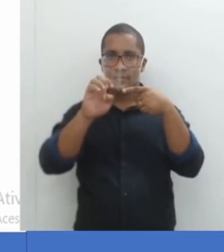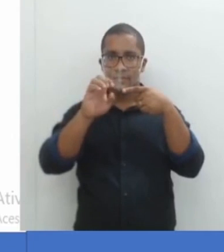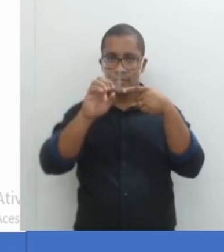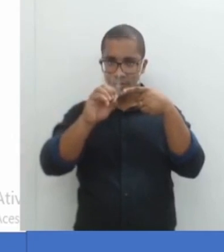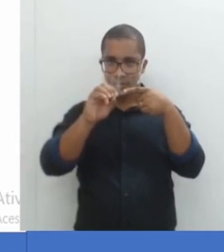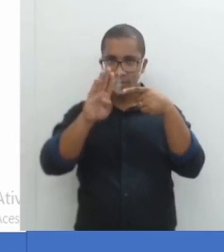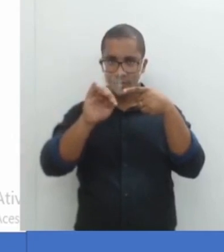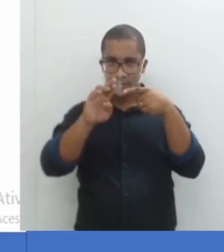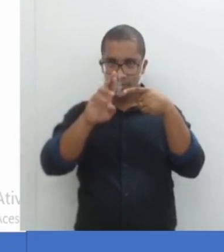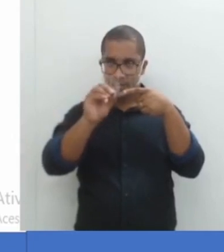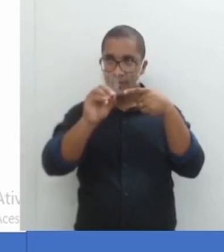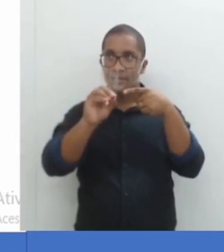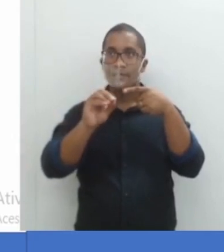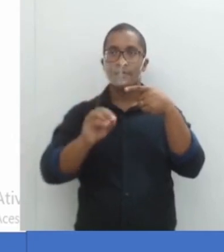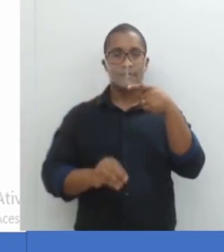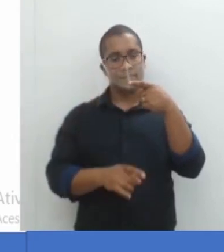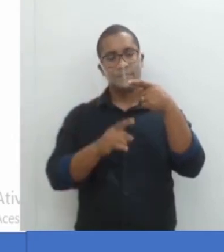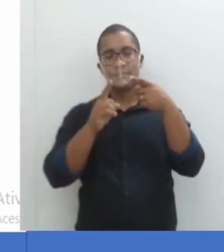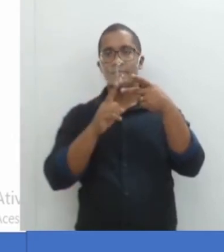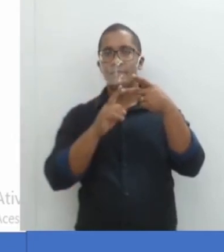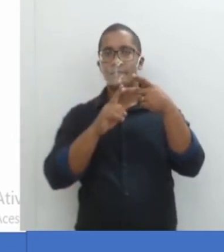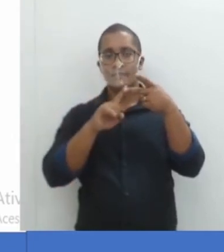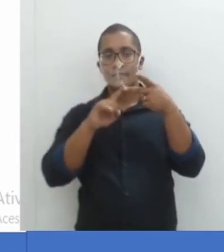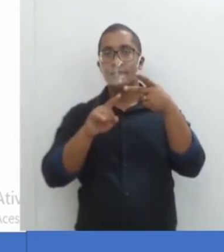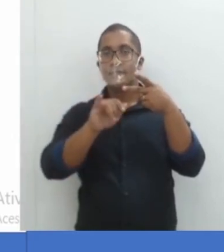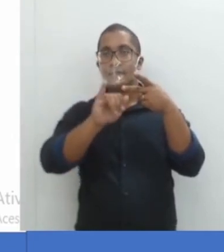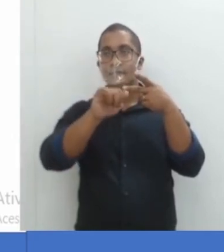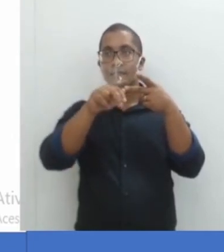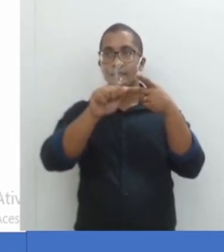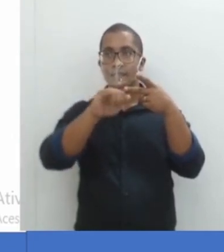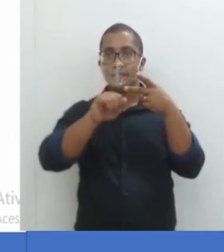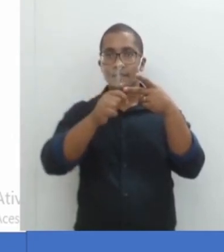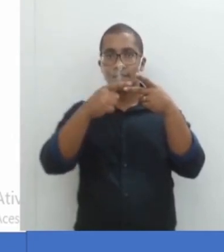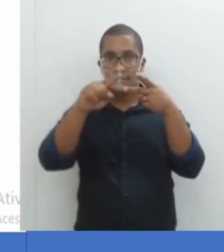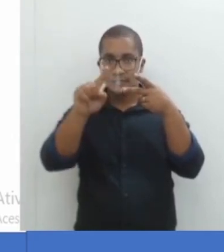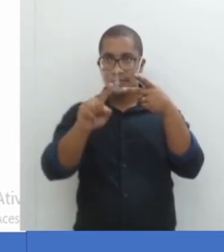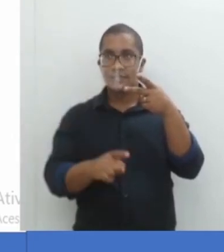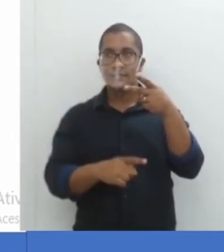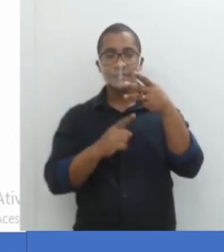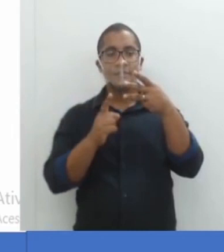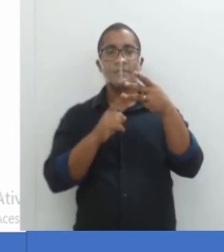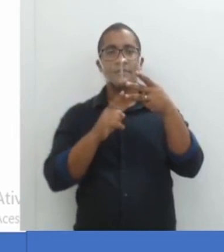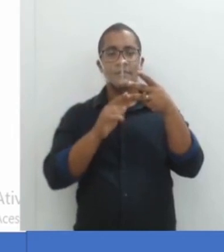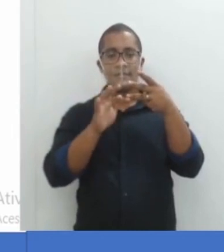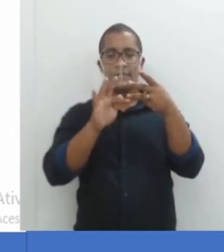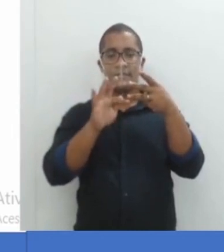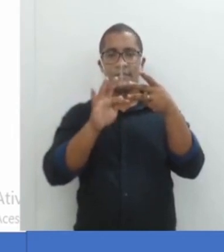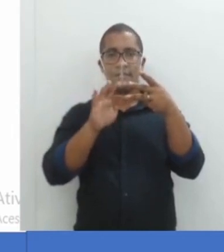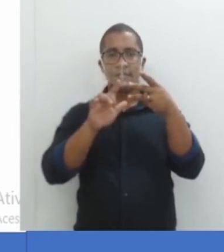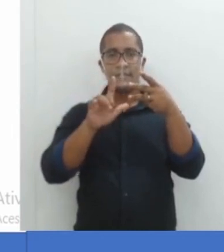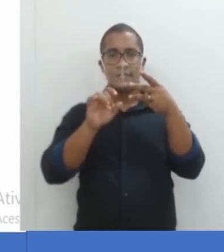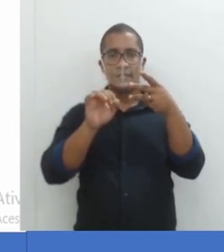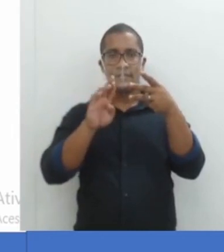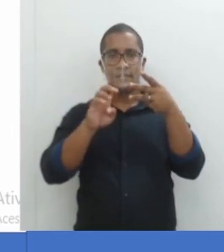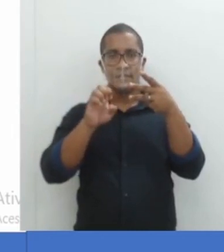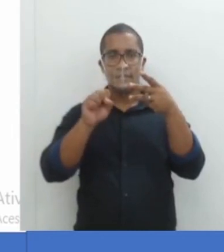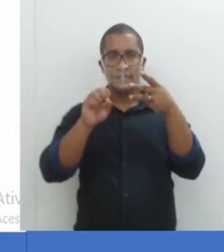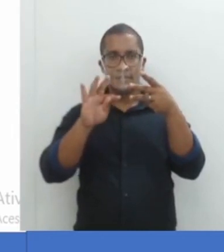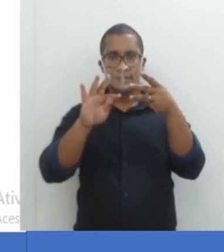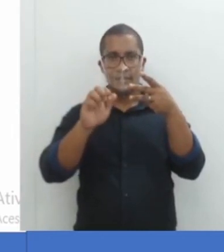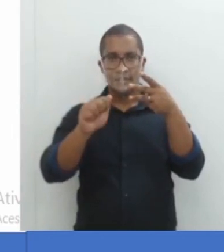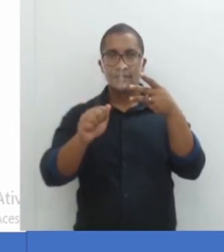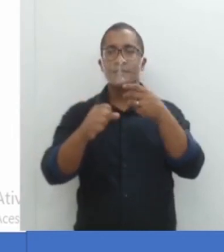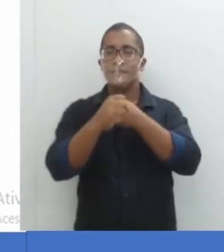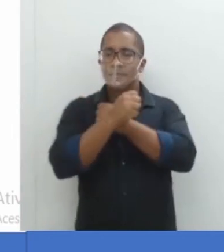um forte abraço para a cidade de Inajá, e também o pipipã na cidade de Floresta. Forte abraço para o povo de Floresta,